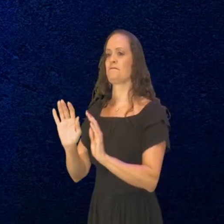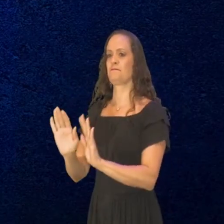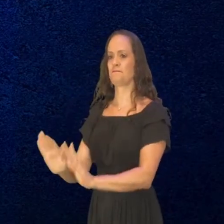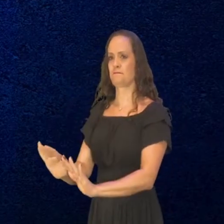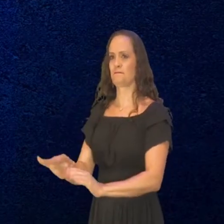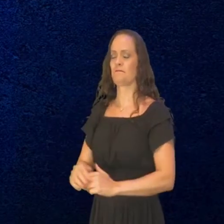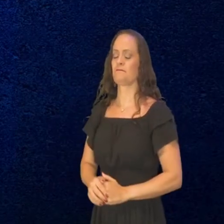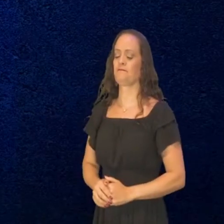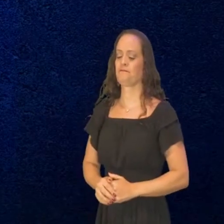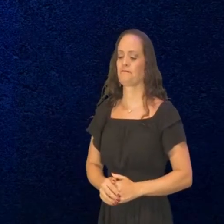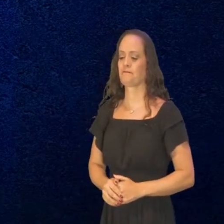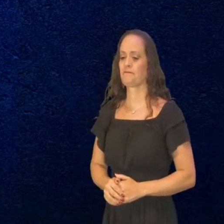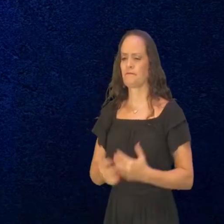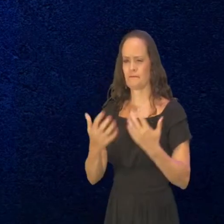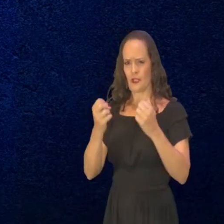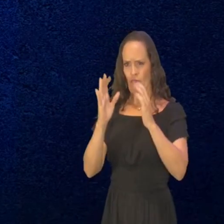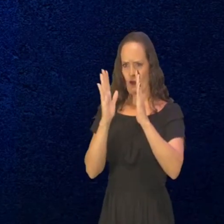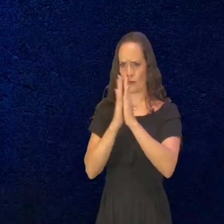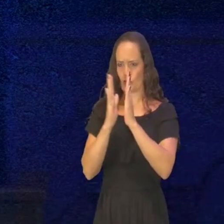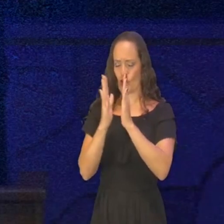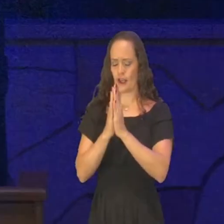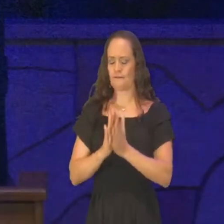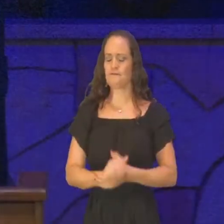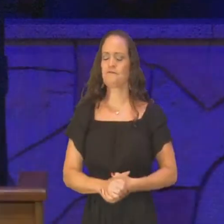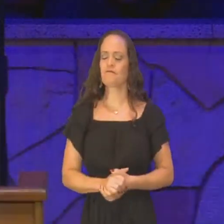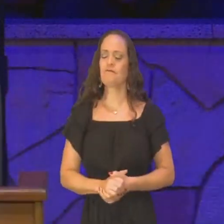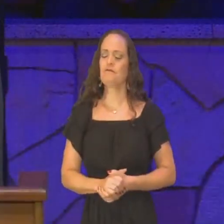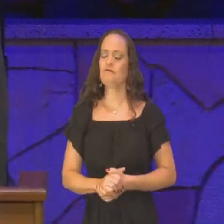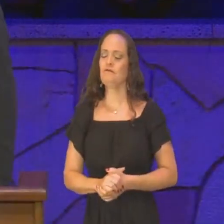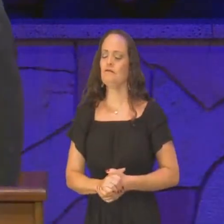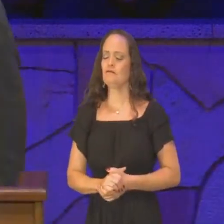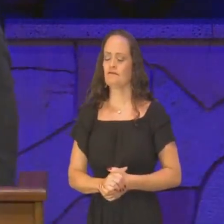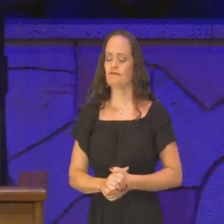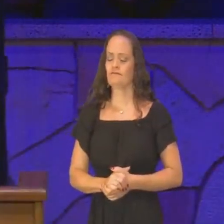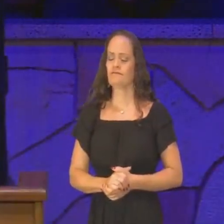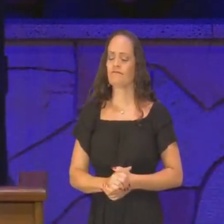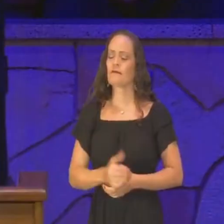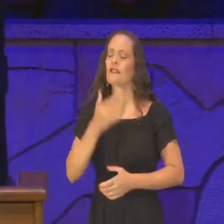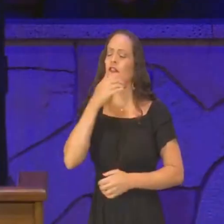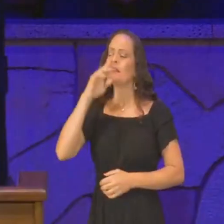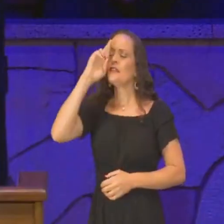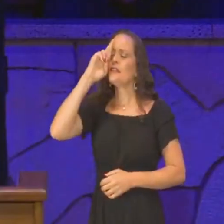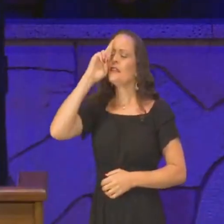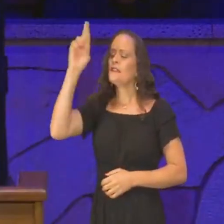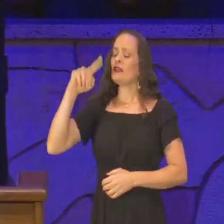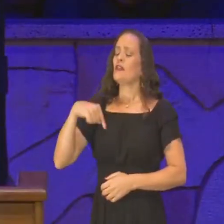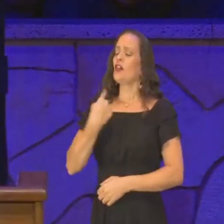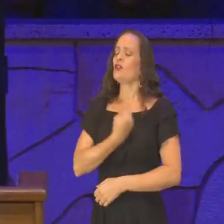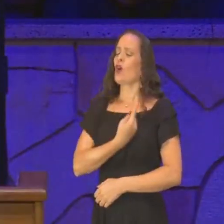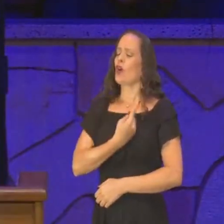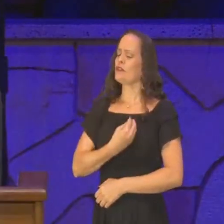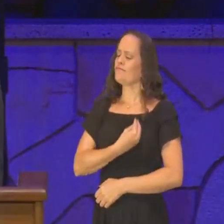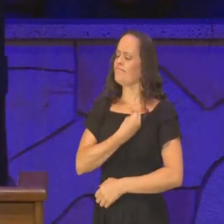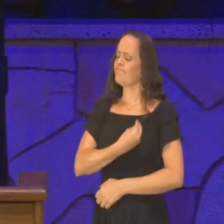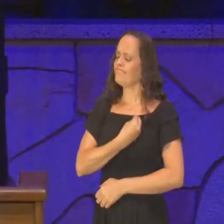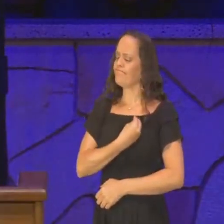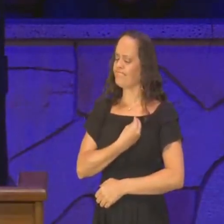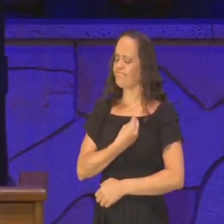ruínas. Vamos orar mais uma vez. Feche seus olhos. Senhor, estamos diante da Tua